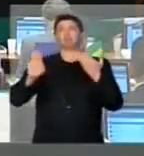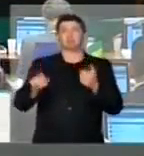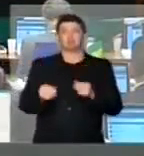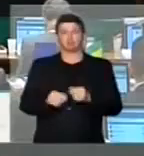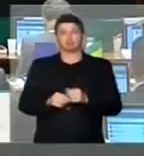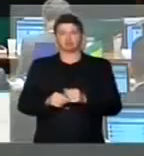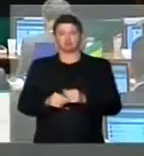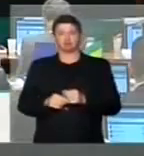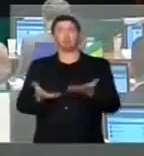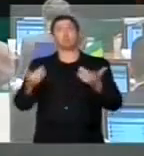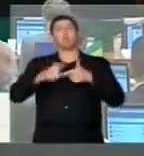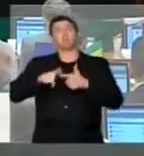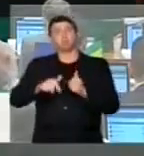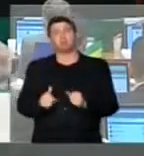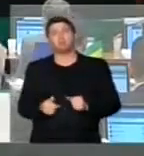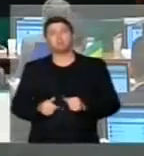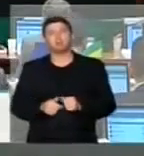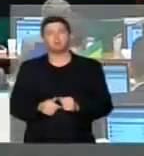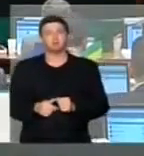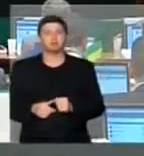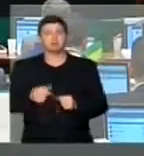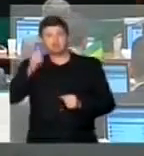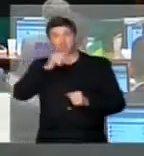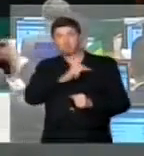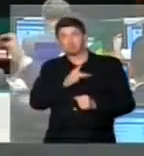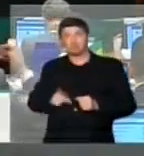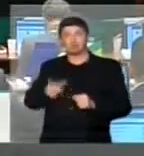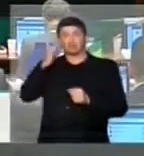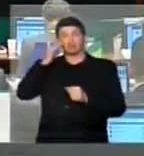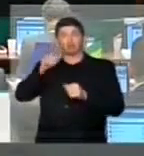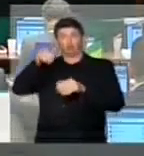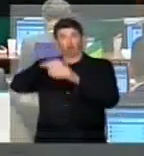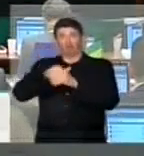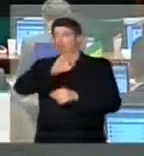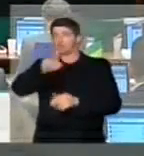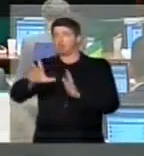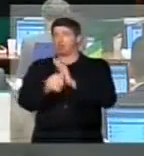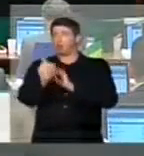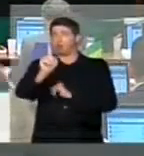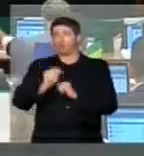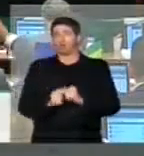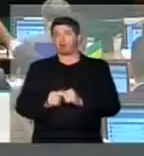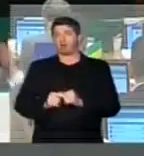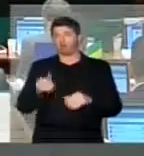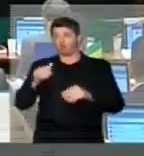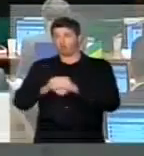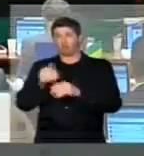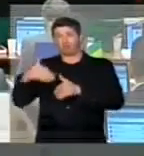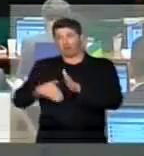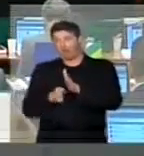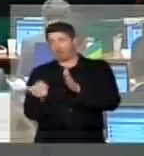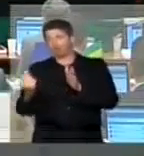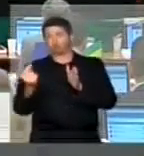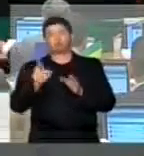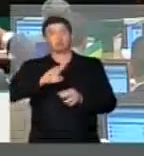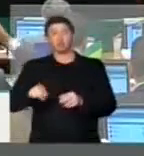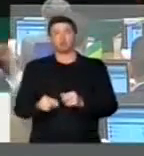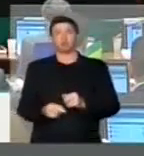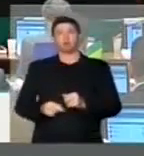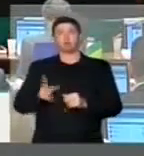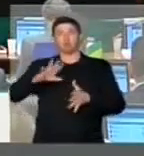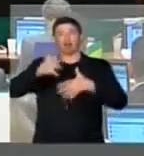O maior exemplo deve partir da presidência da República. E não tentar obstruir a justiça com o decreto